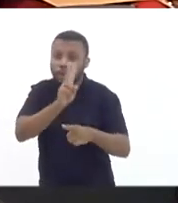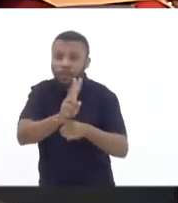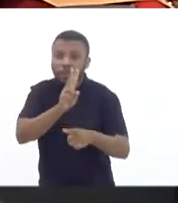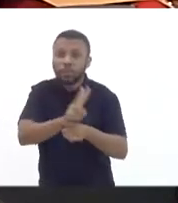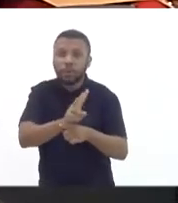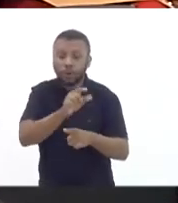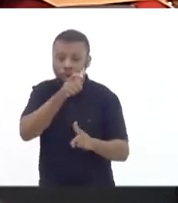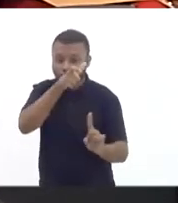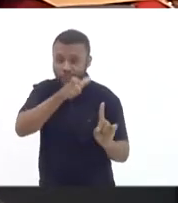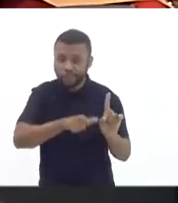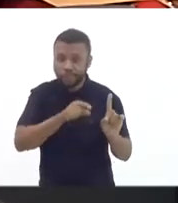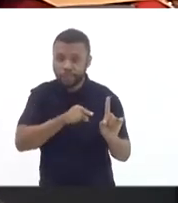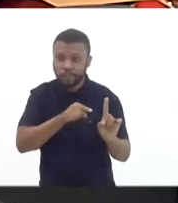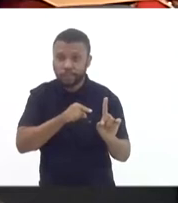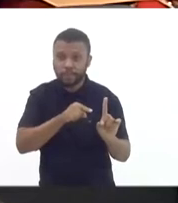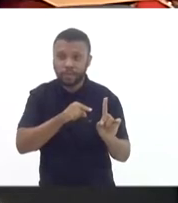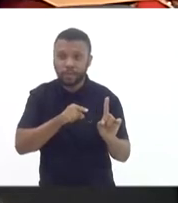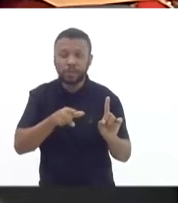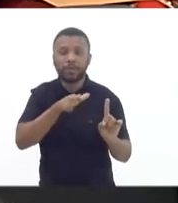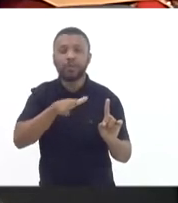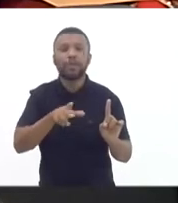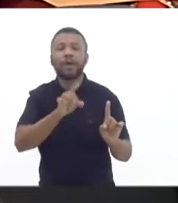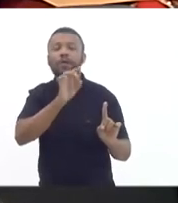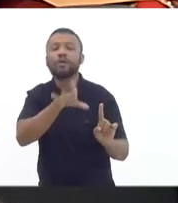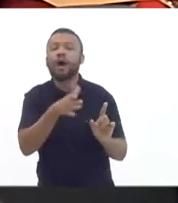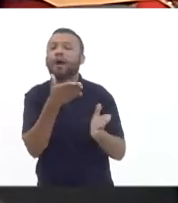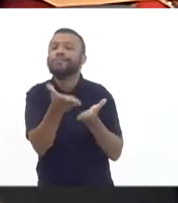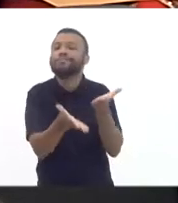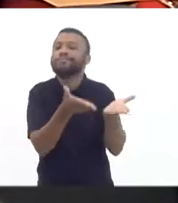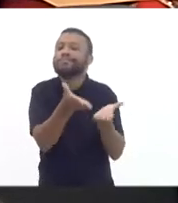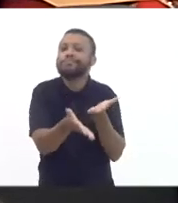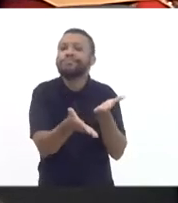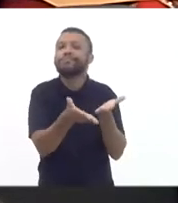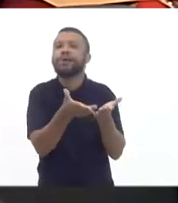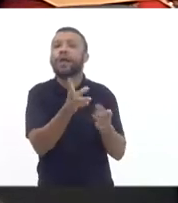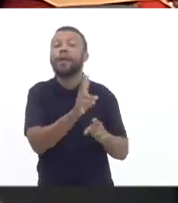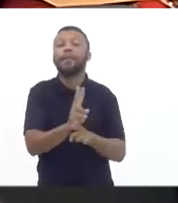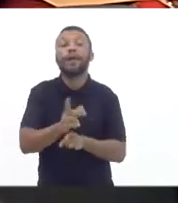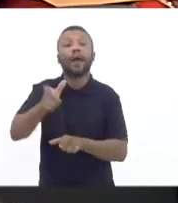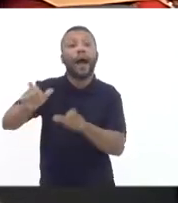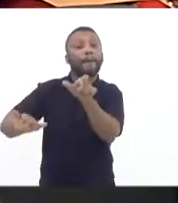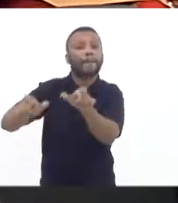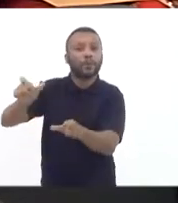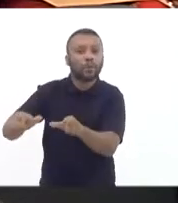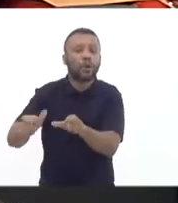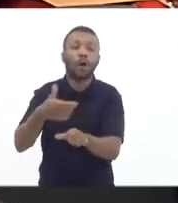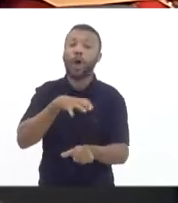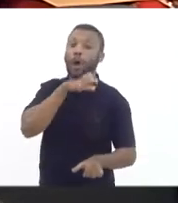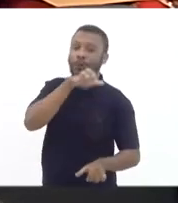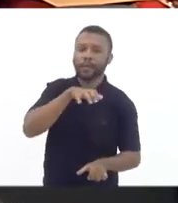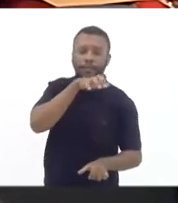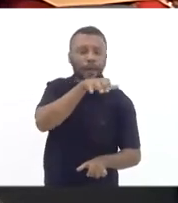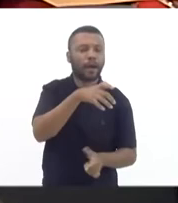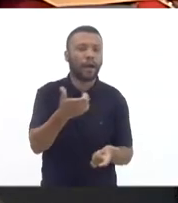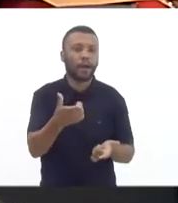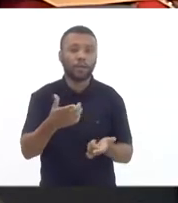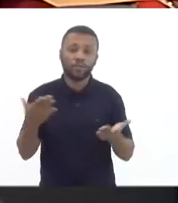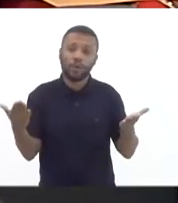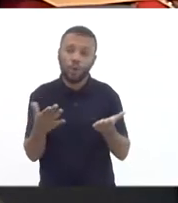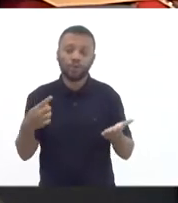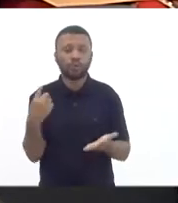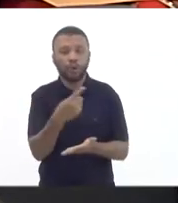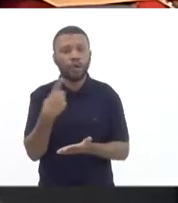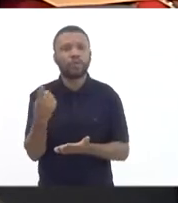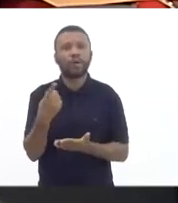o protetor, ele não é só uma pessoa que protege o animal, ele protege as pessoas também. E nós hoje somos cabo eleitoral,